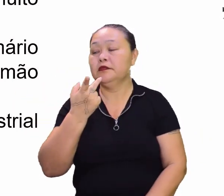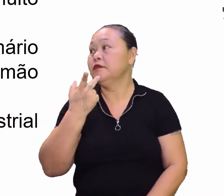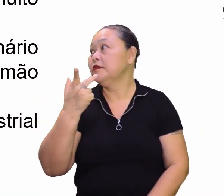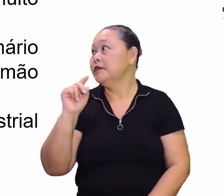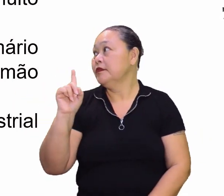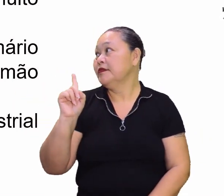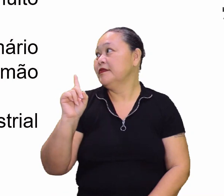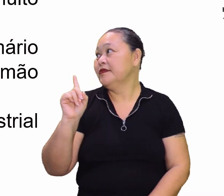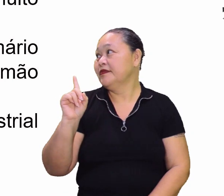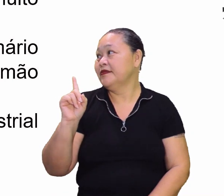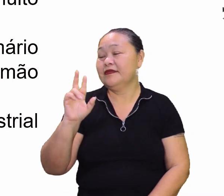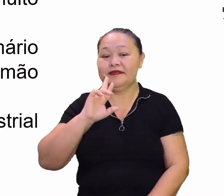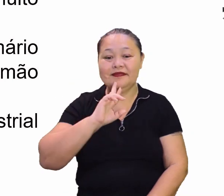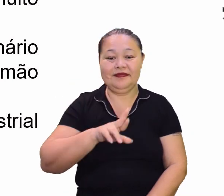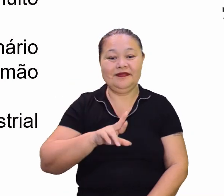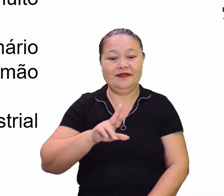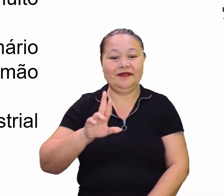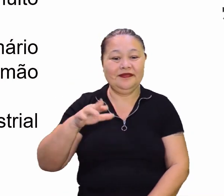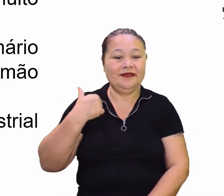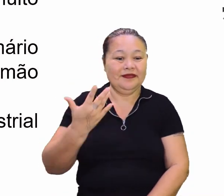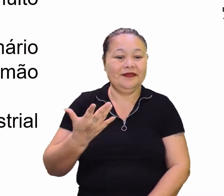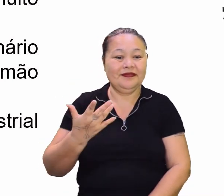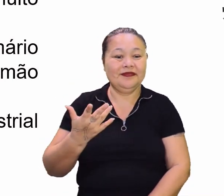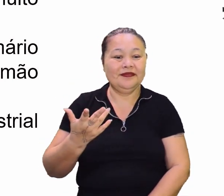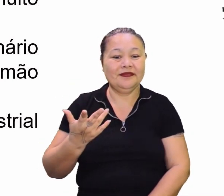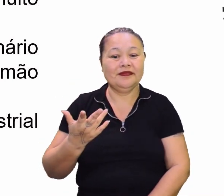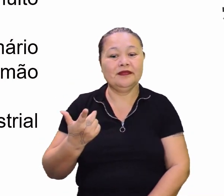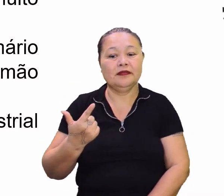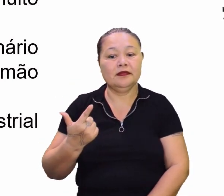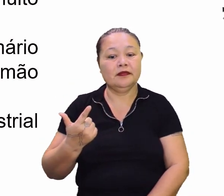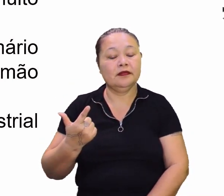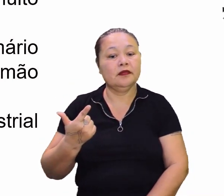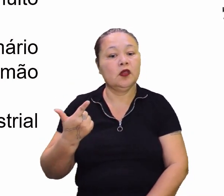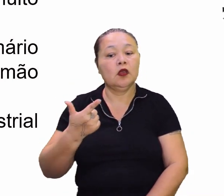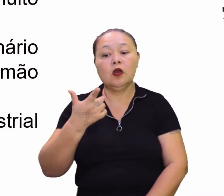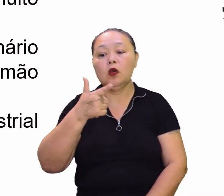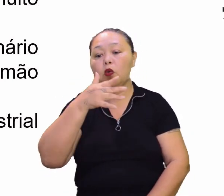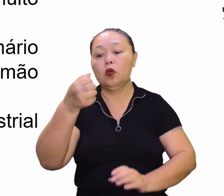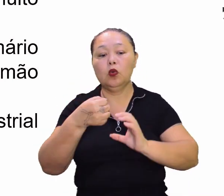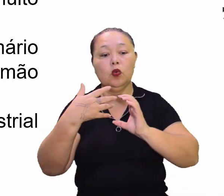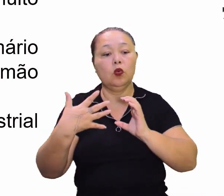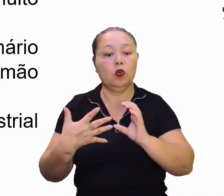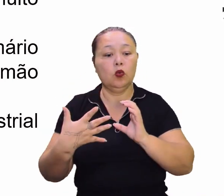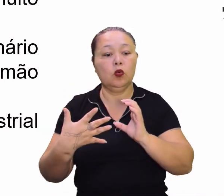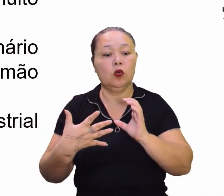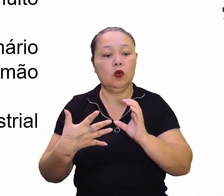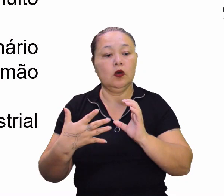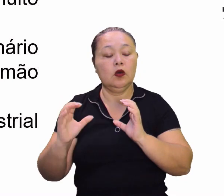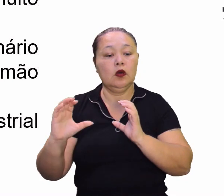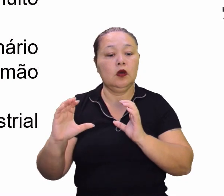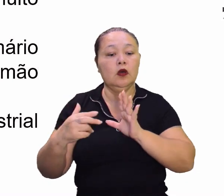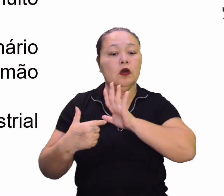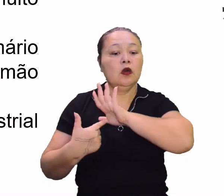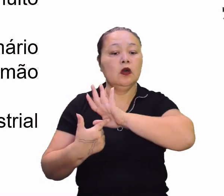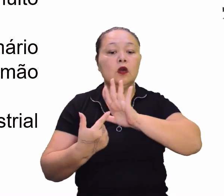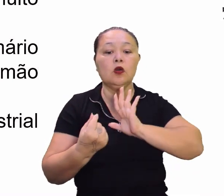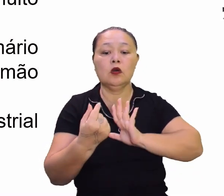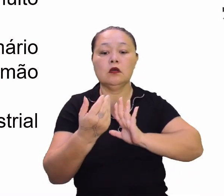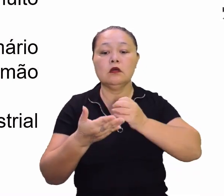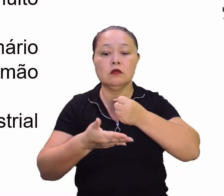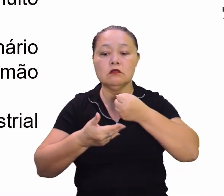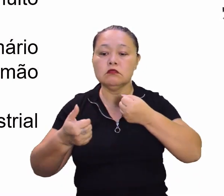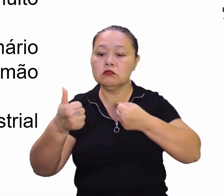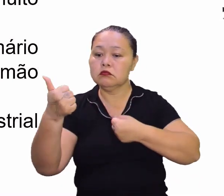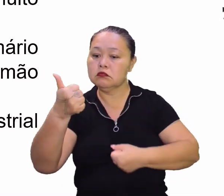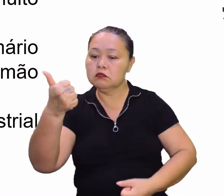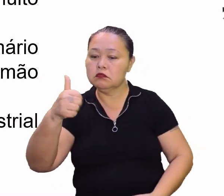pequeno para não dar resposta aqui, mas tá de bem. Vamos lá. Outra característica aqui, o que está falando a C. Apresentarem uma economia